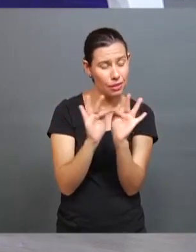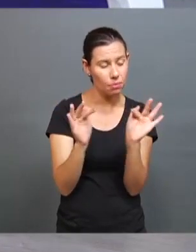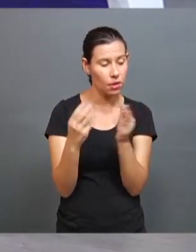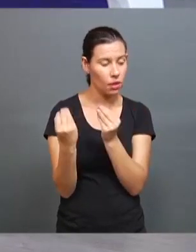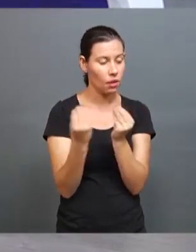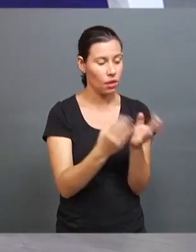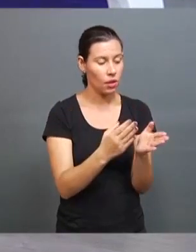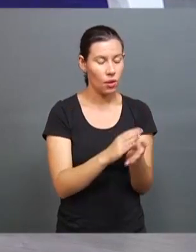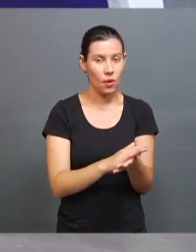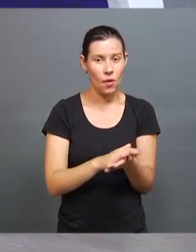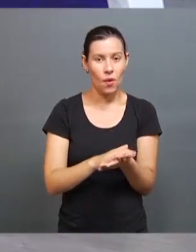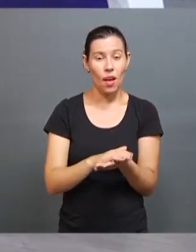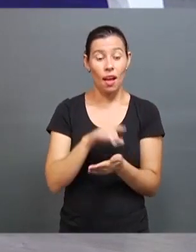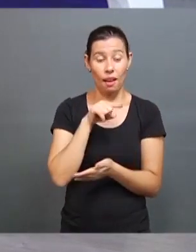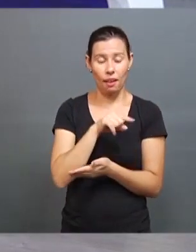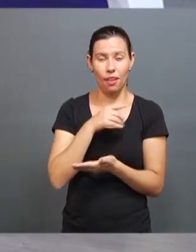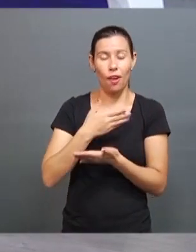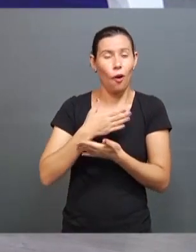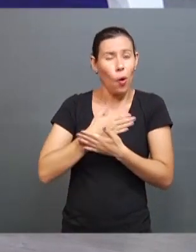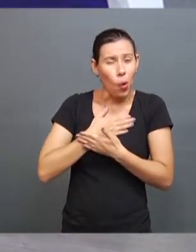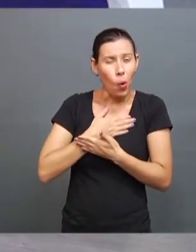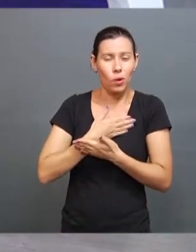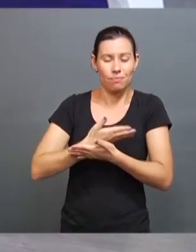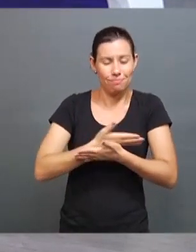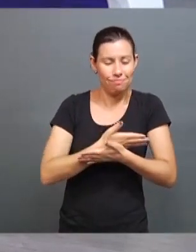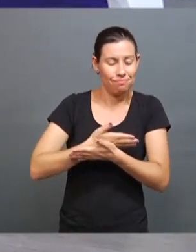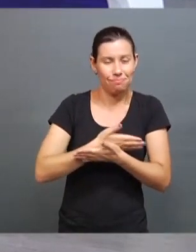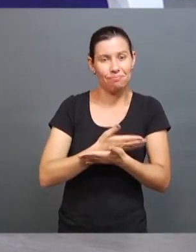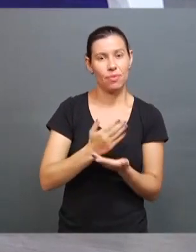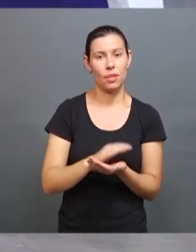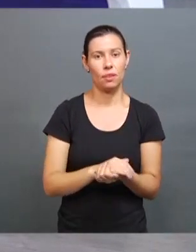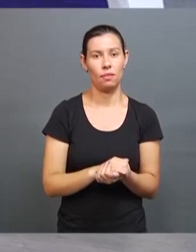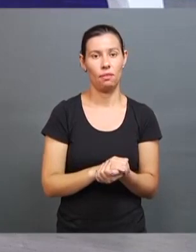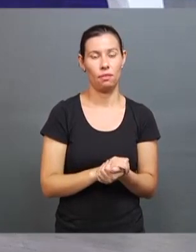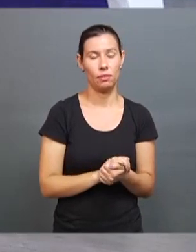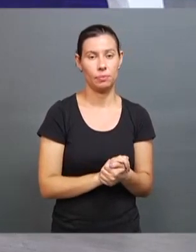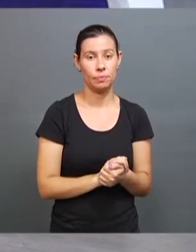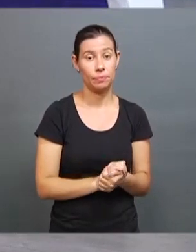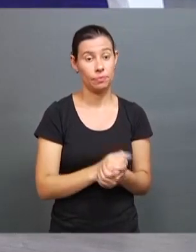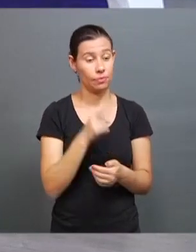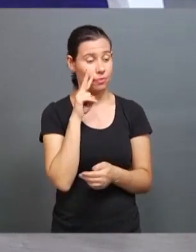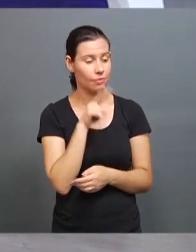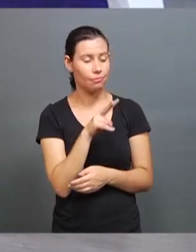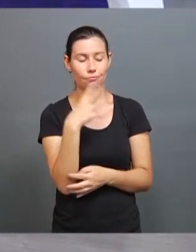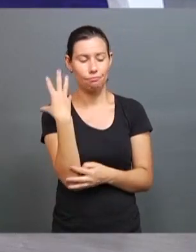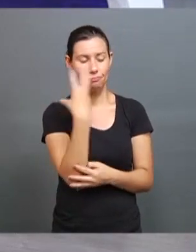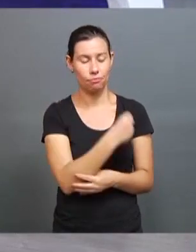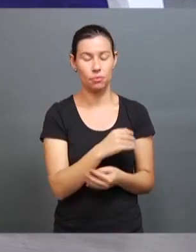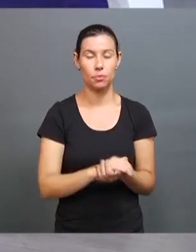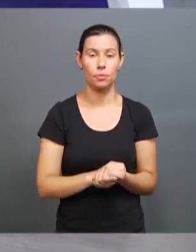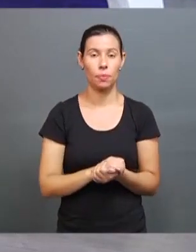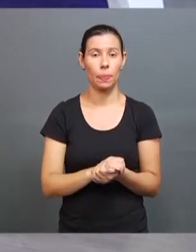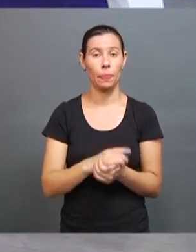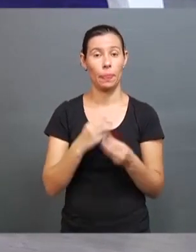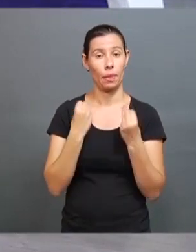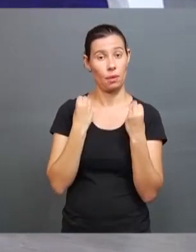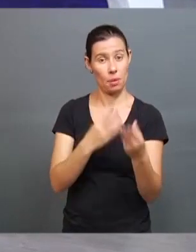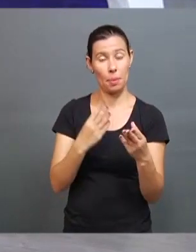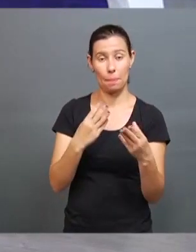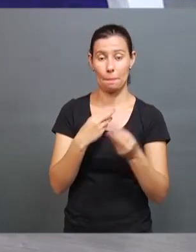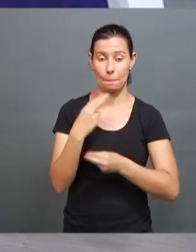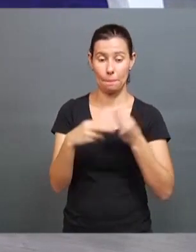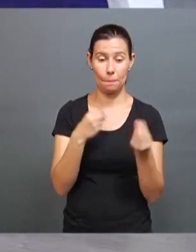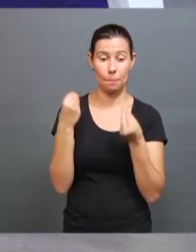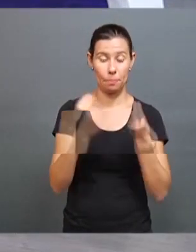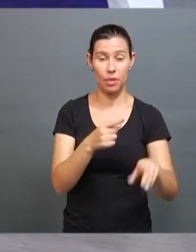carrega essa boneca, a neném dela, para todo lado, né, e isso é muito bonito. E assim, dar presentes em momentos específicos,